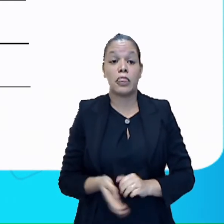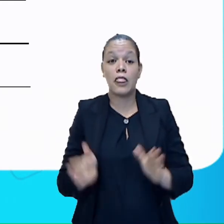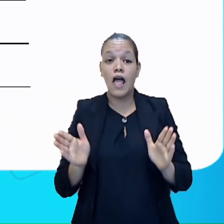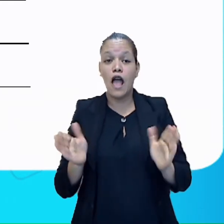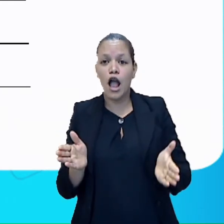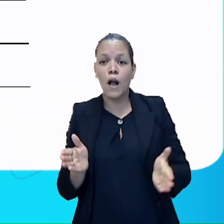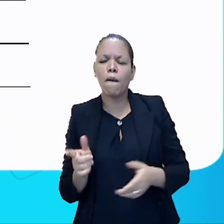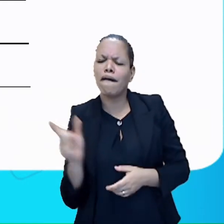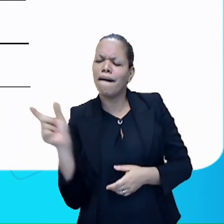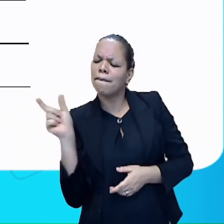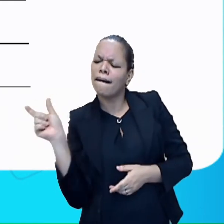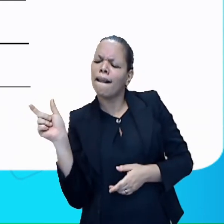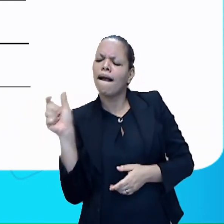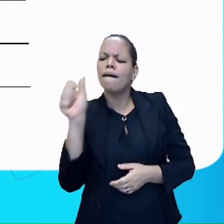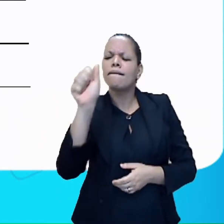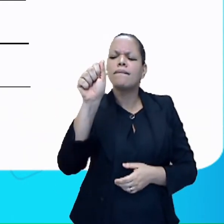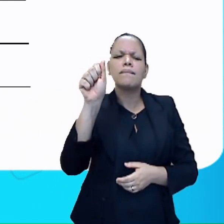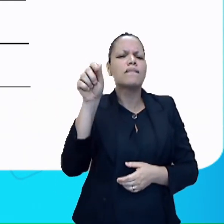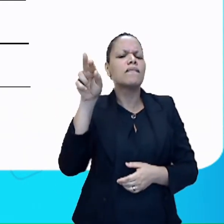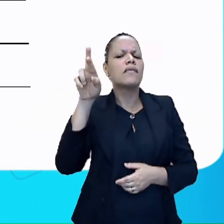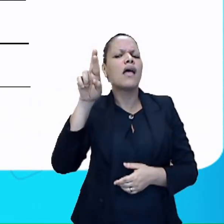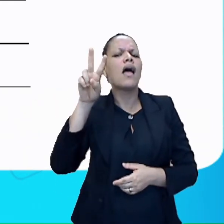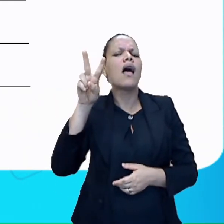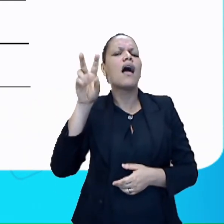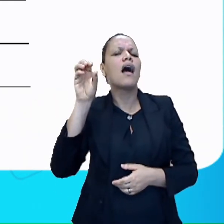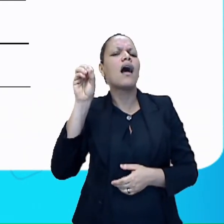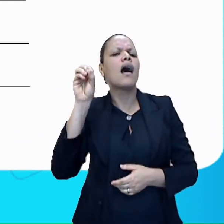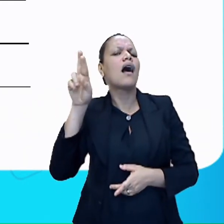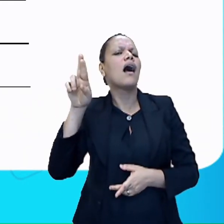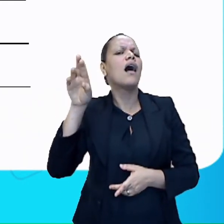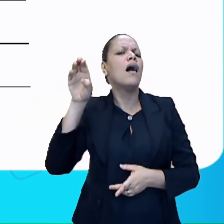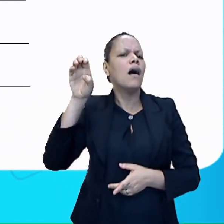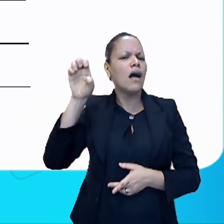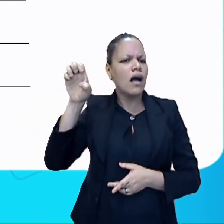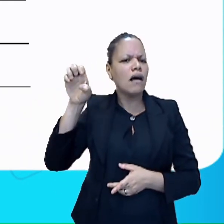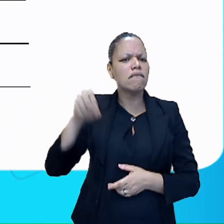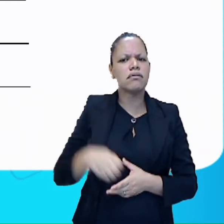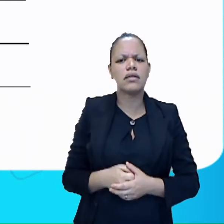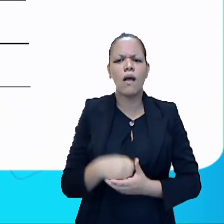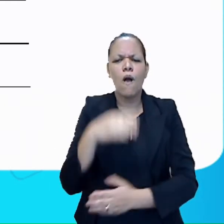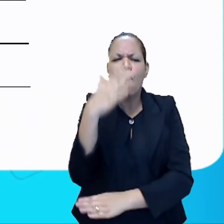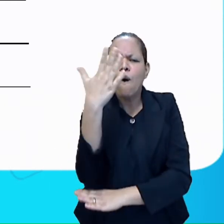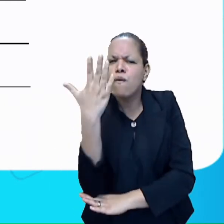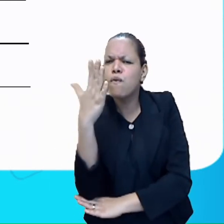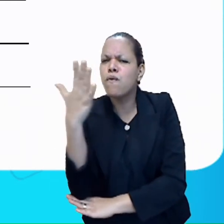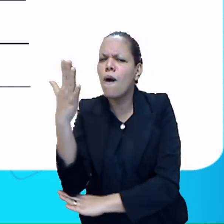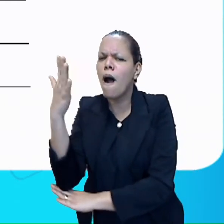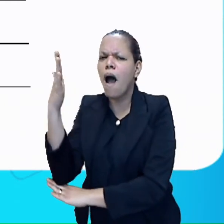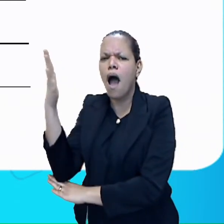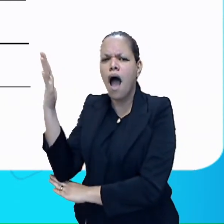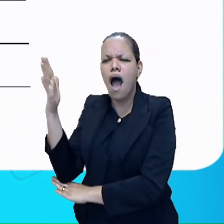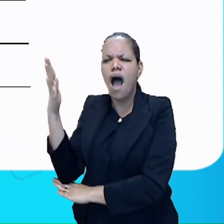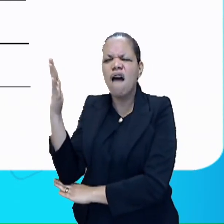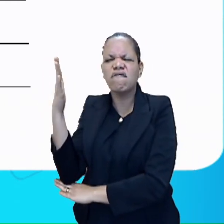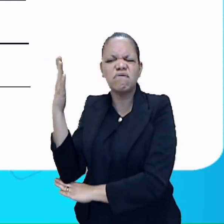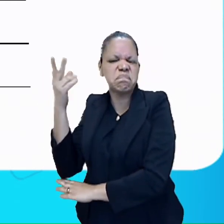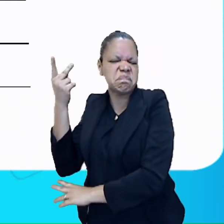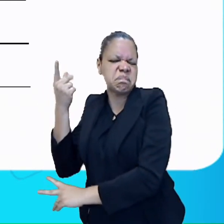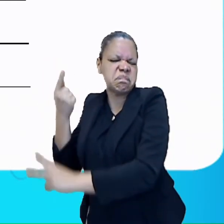nessas 3 frases o que significa a frase afirmativa e o que significa a